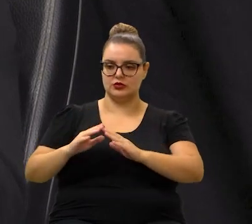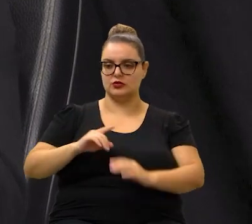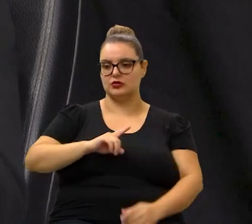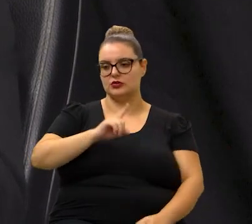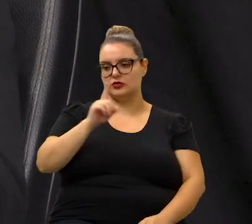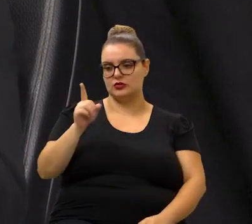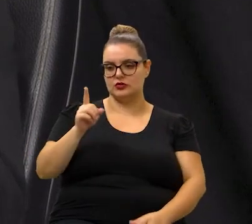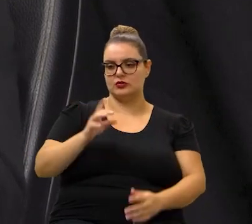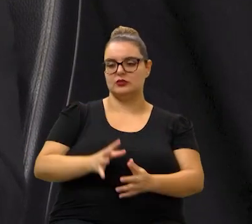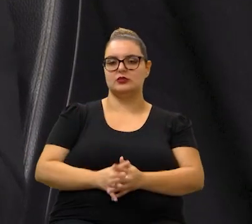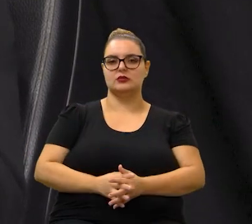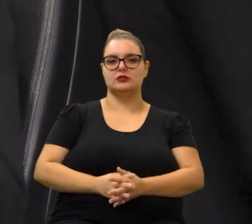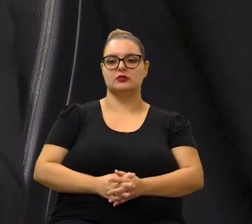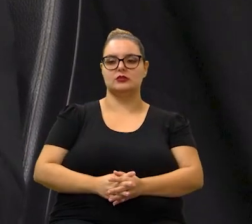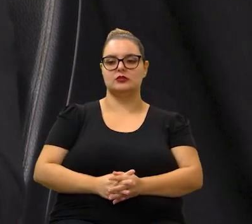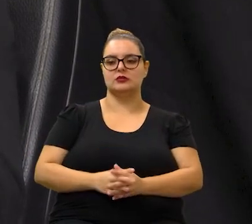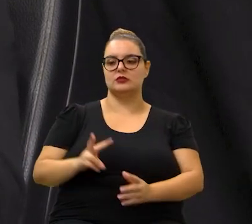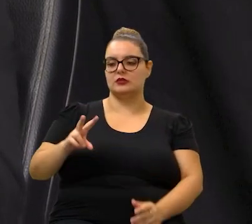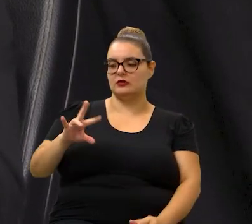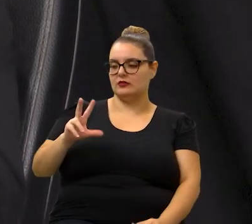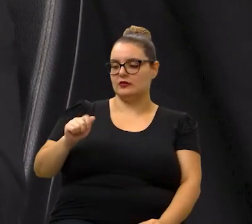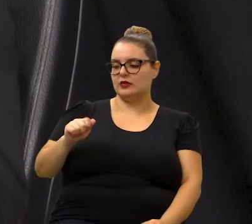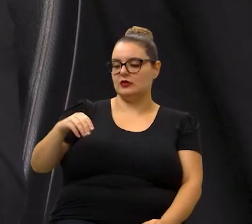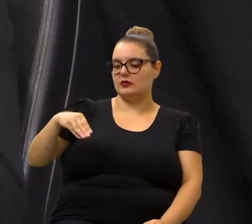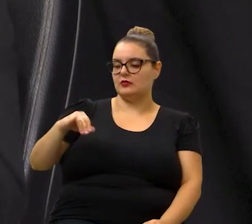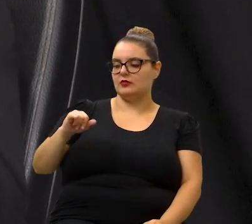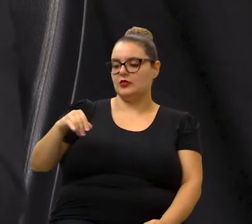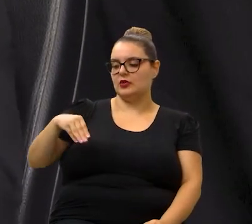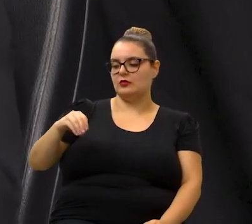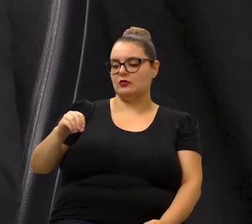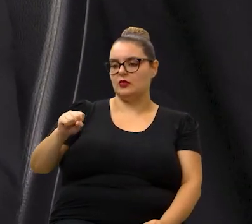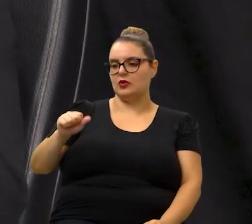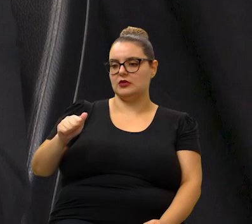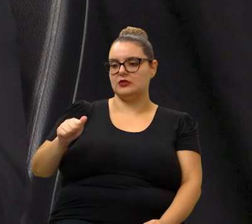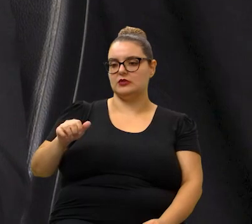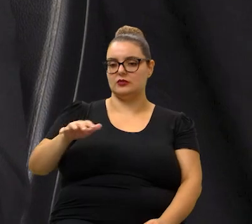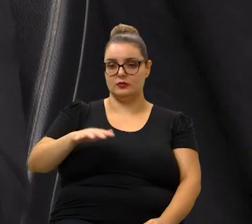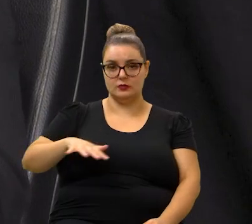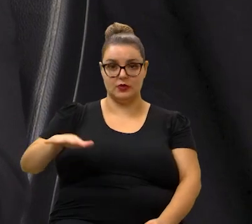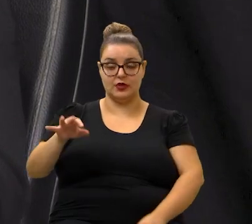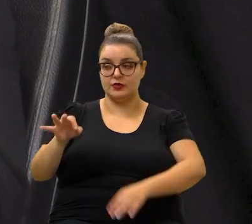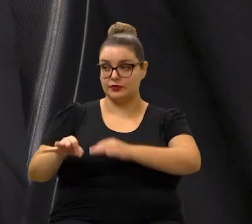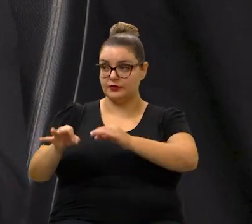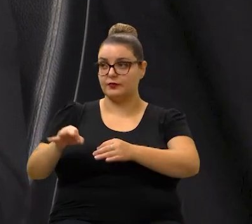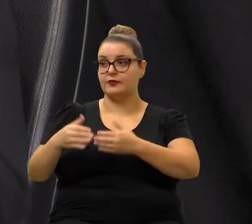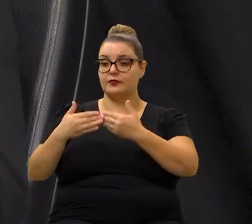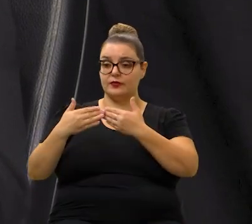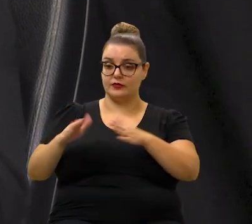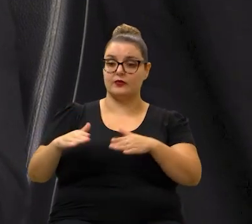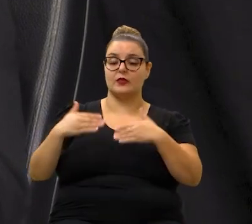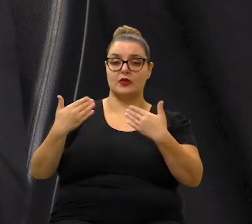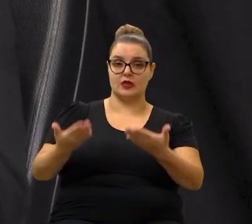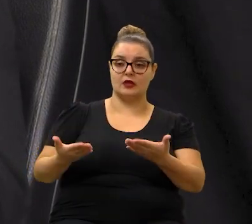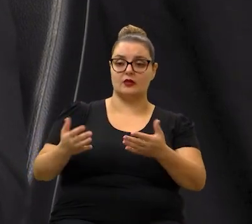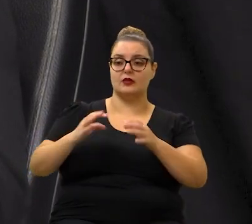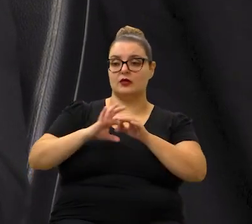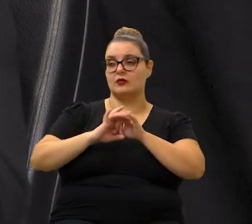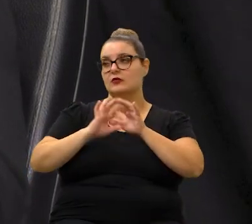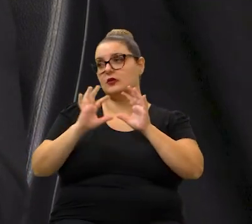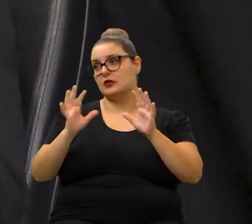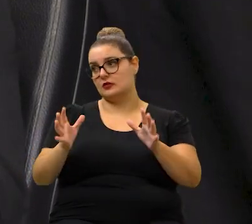na na na Vila Mimosa ali no na parte judiciária né E nós reativamos então foi